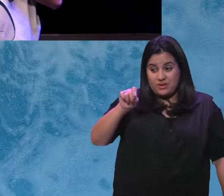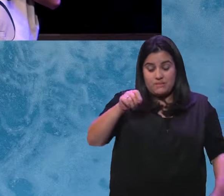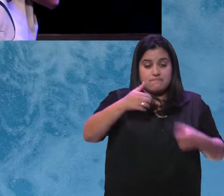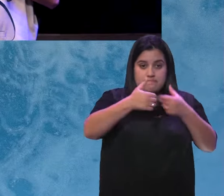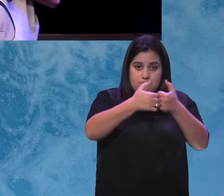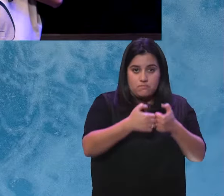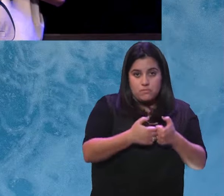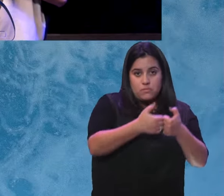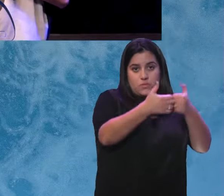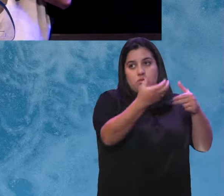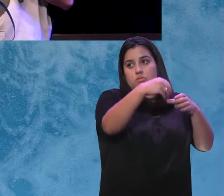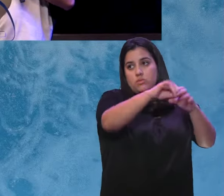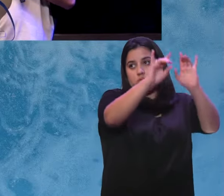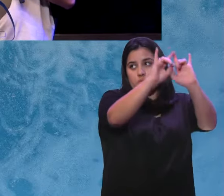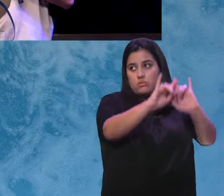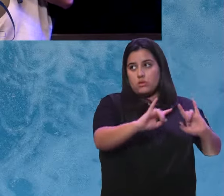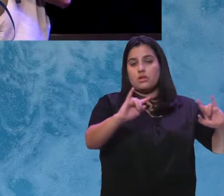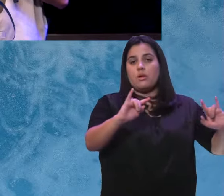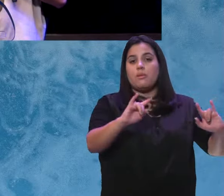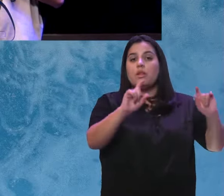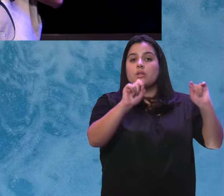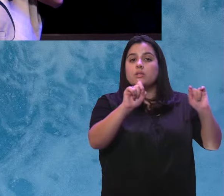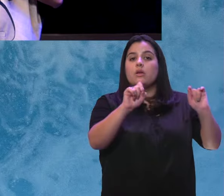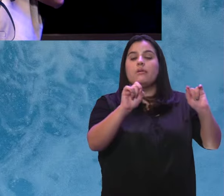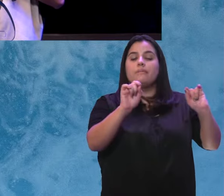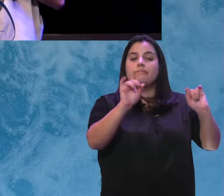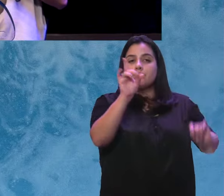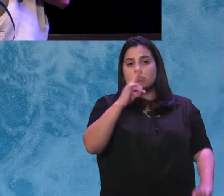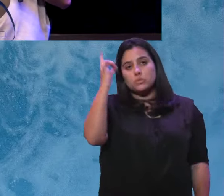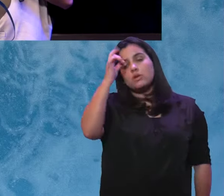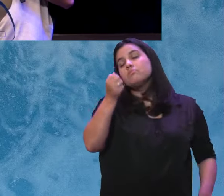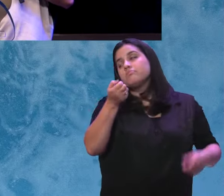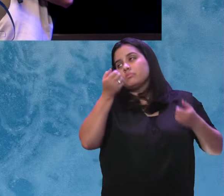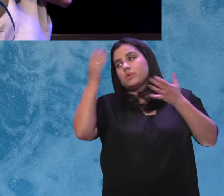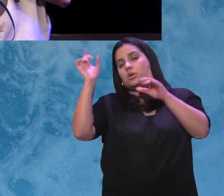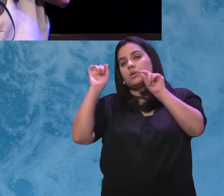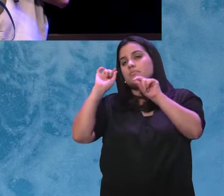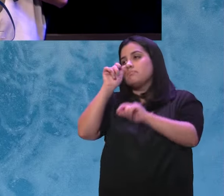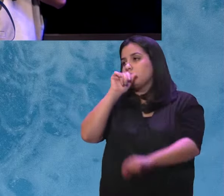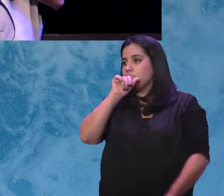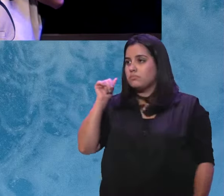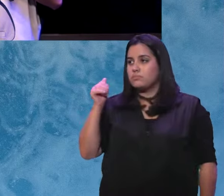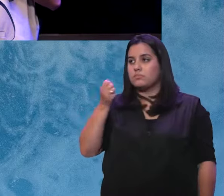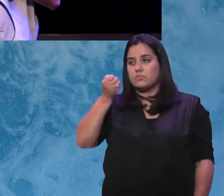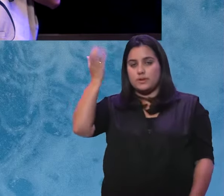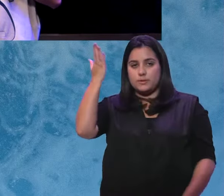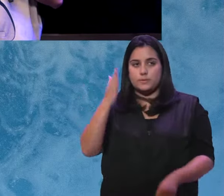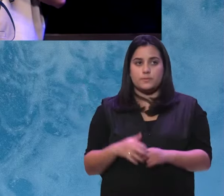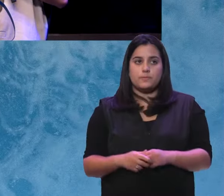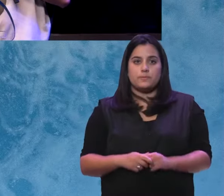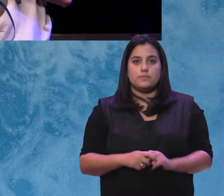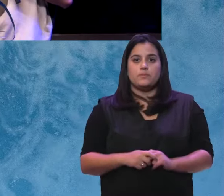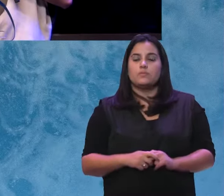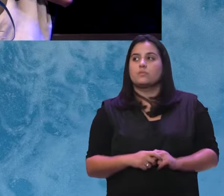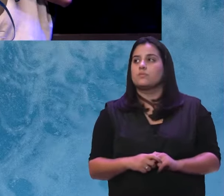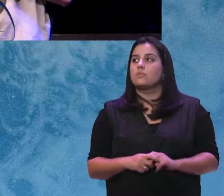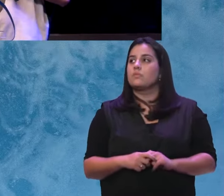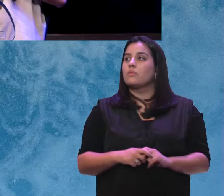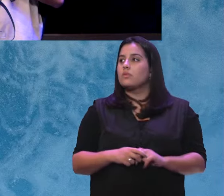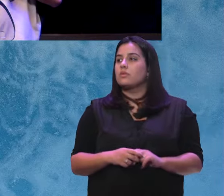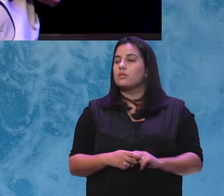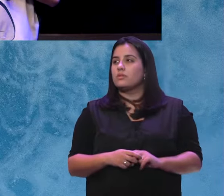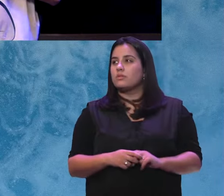havia preparado. Então Davi ofereceu holocaustos e ofertas de comunhão diante do Senhor. Depois de oferecer os holocaustos e as